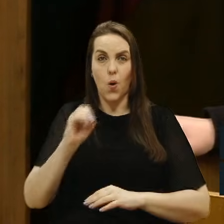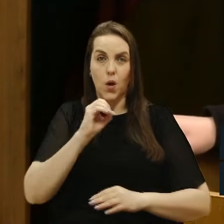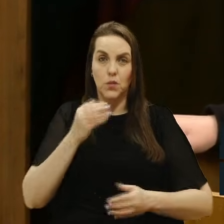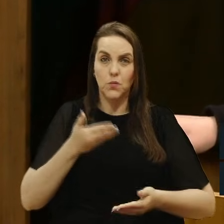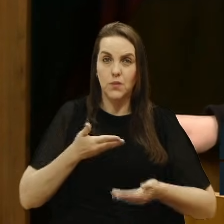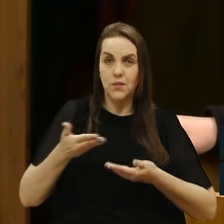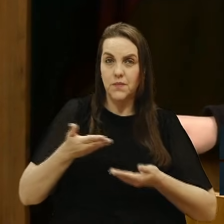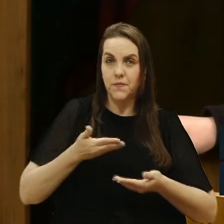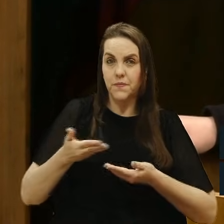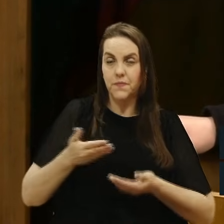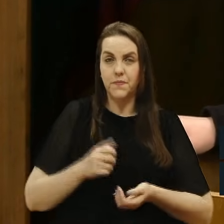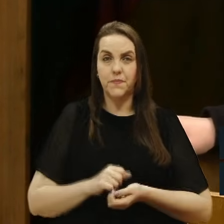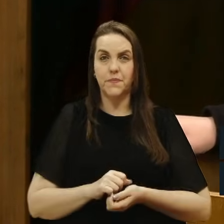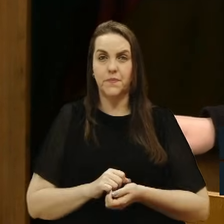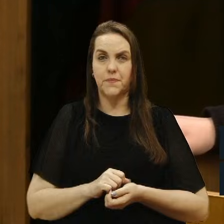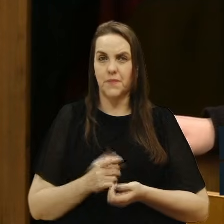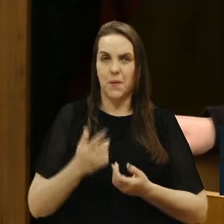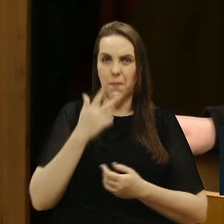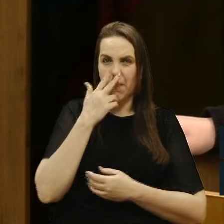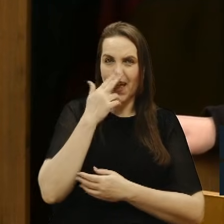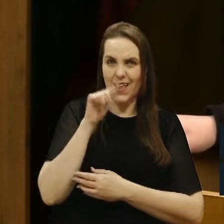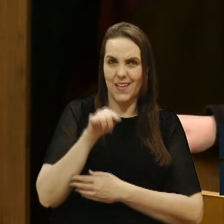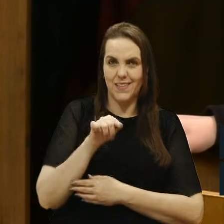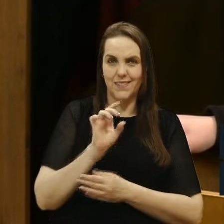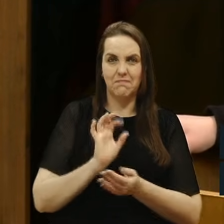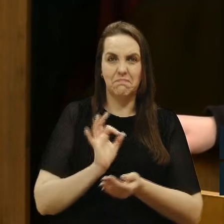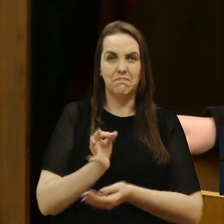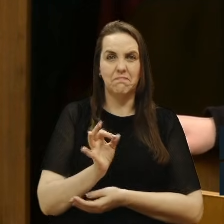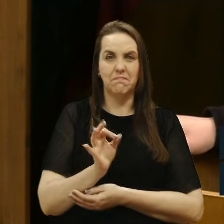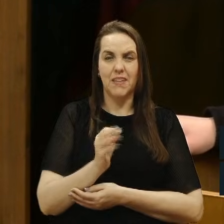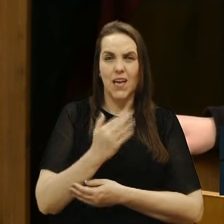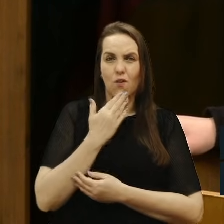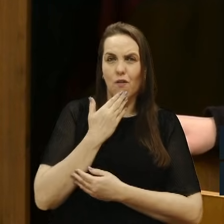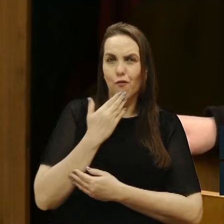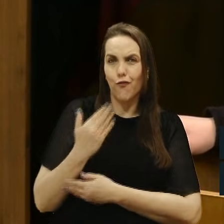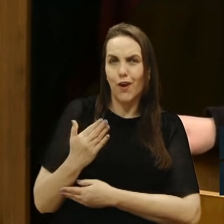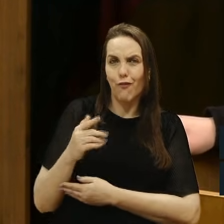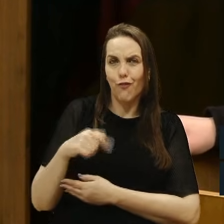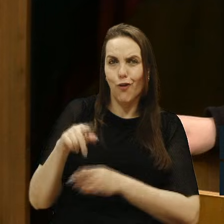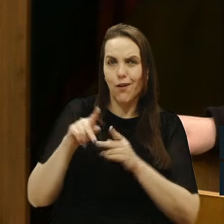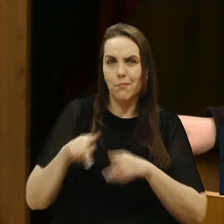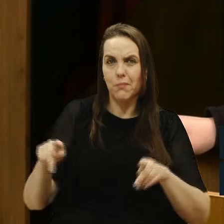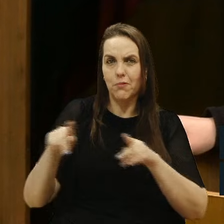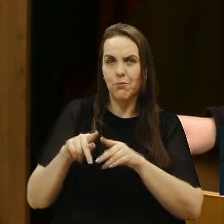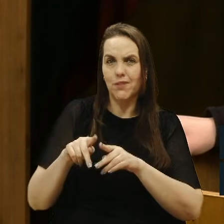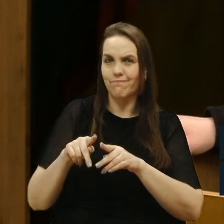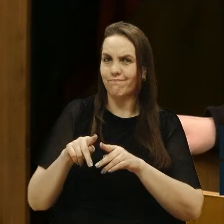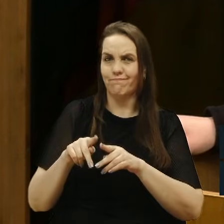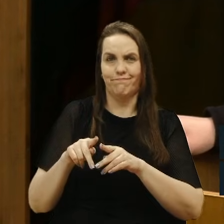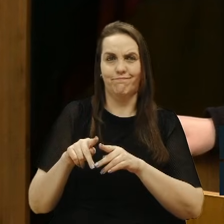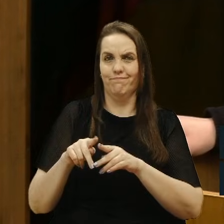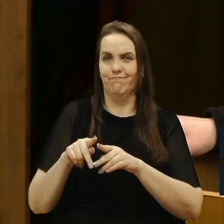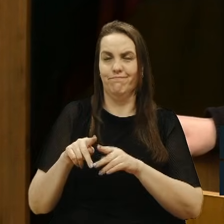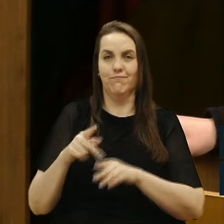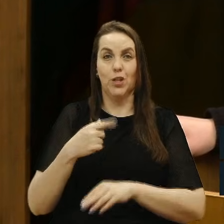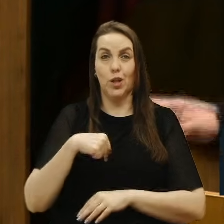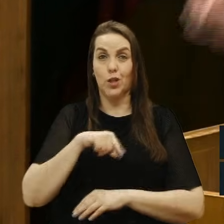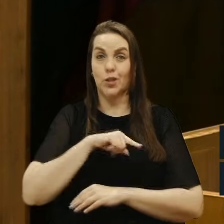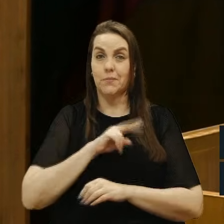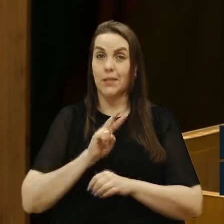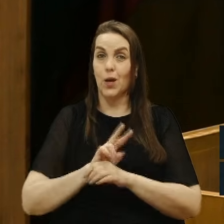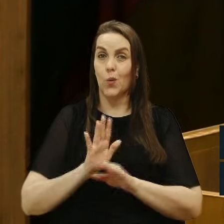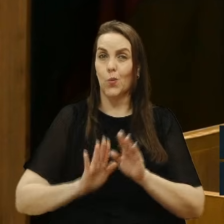serviço, dando a entender que eles estão fazendo um favor para nós, a gente precisa ter muito